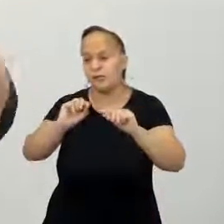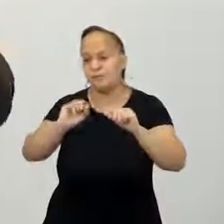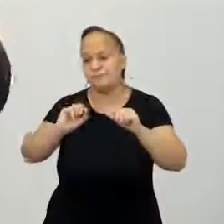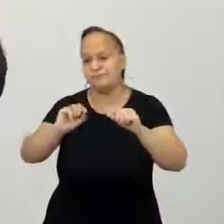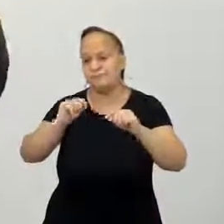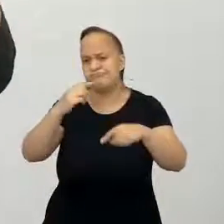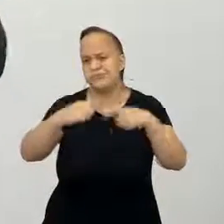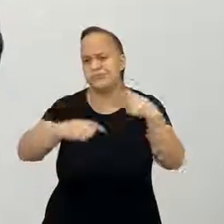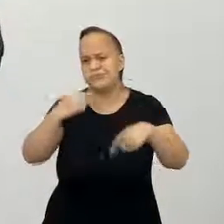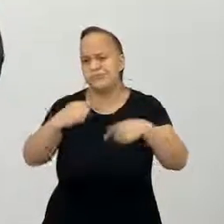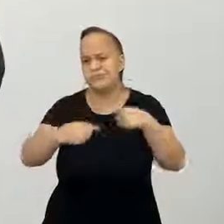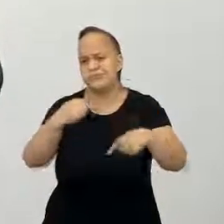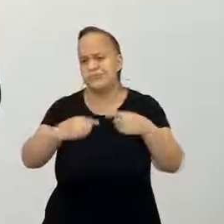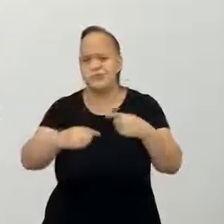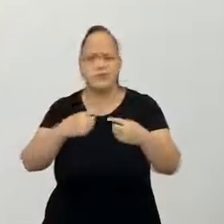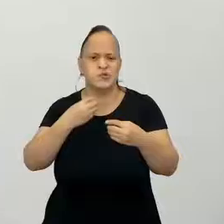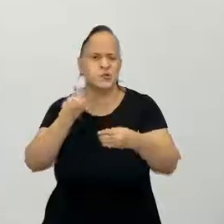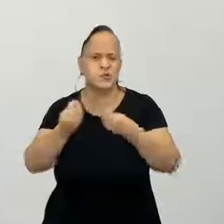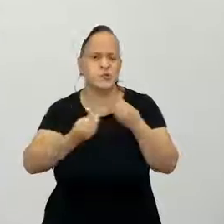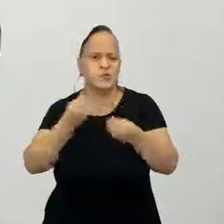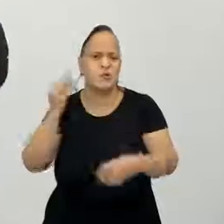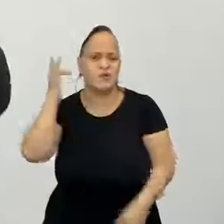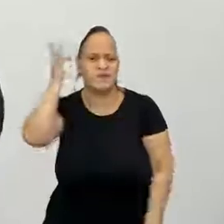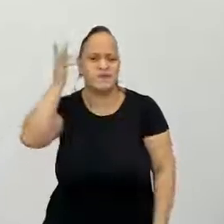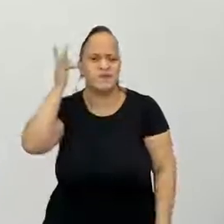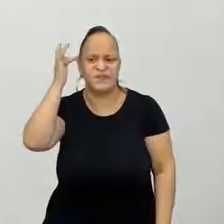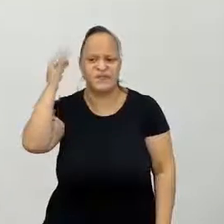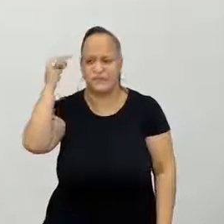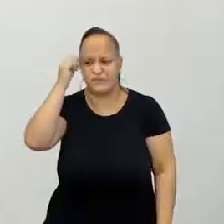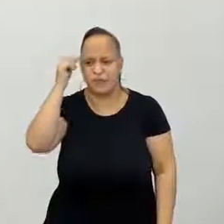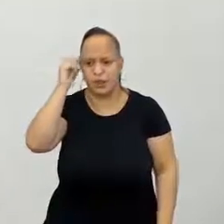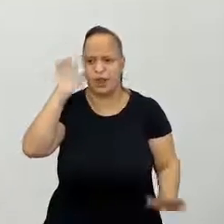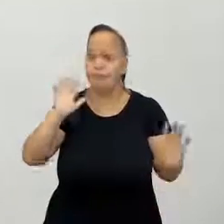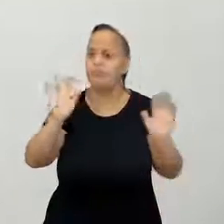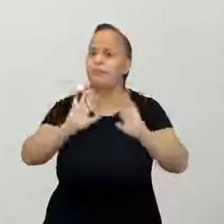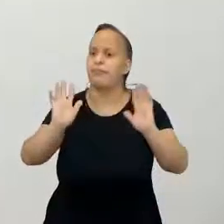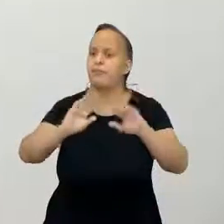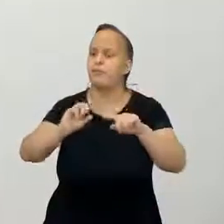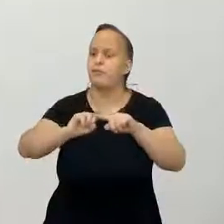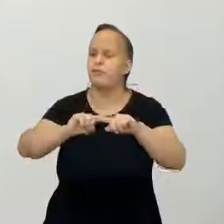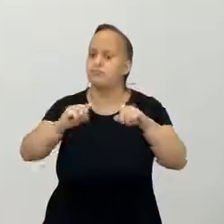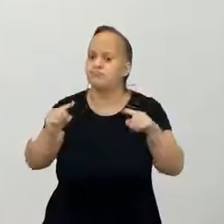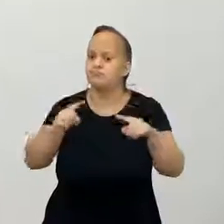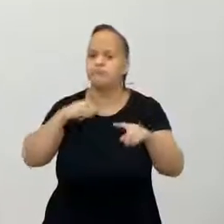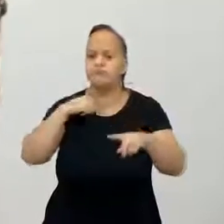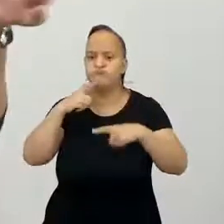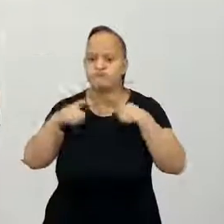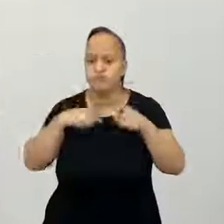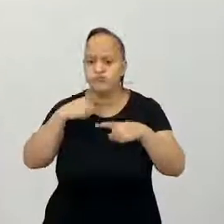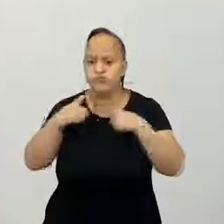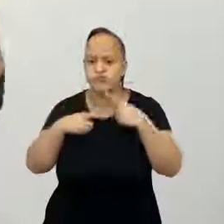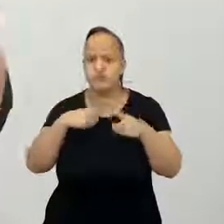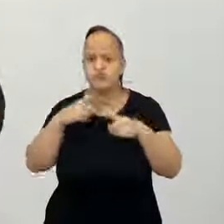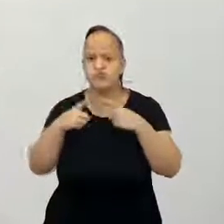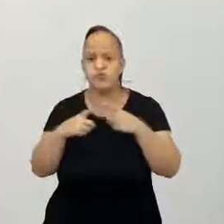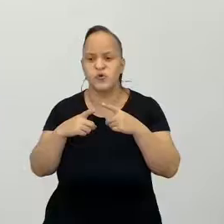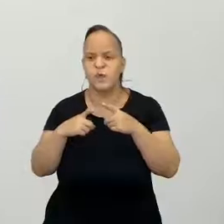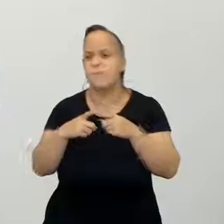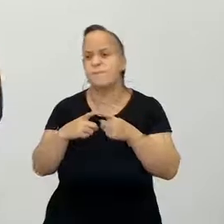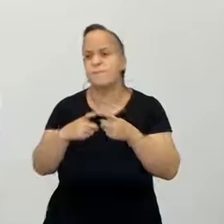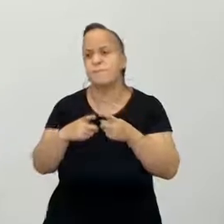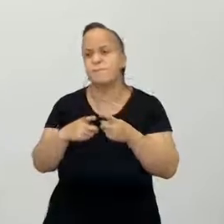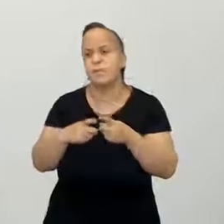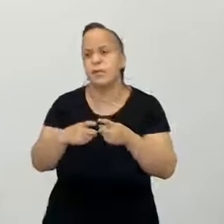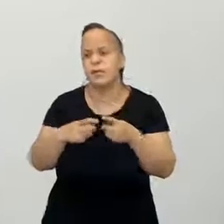né, como que, né, Nietzsche pensa, mas é para trazer os questionamentos propostos pelo Nietzsche, pelo